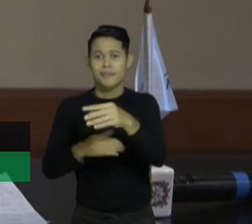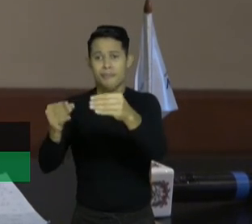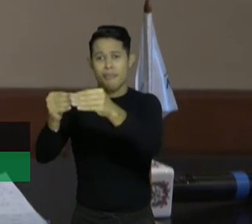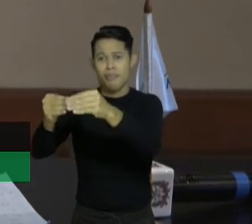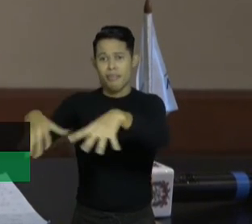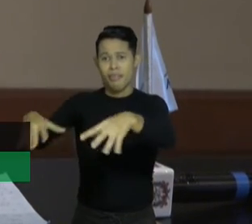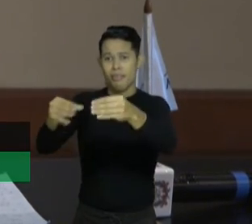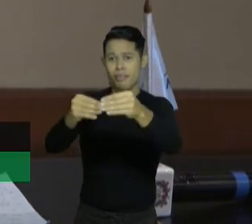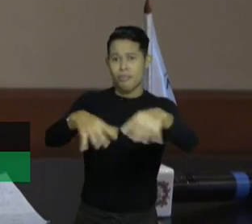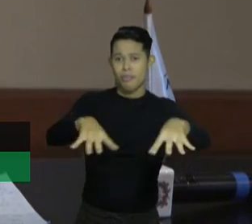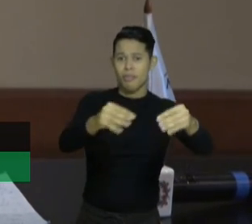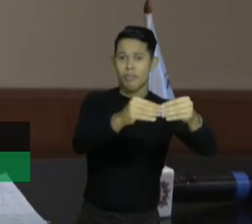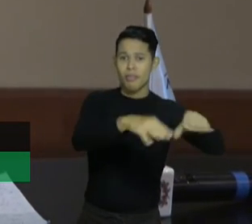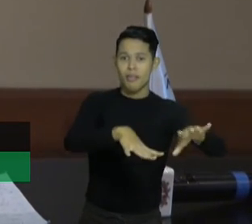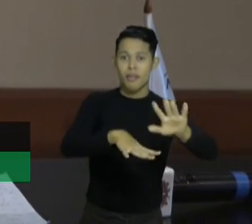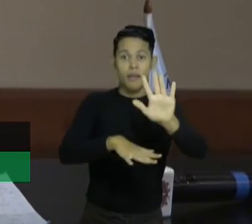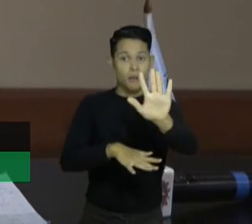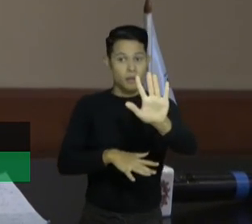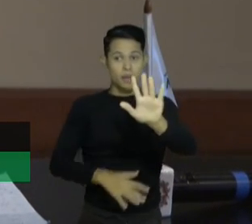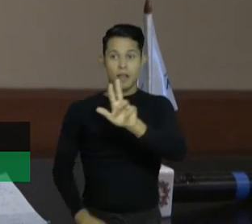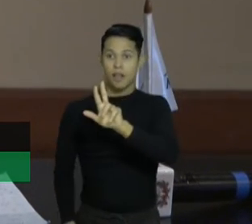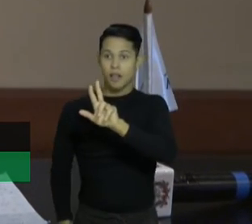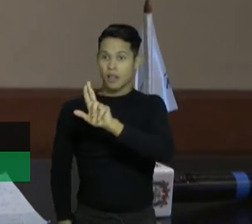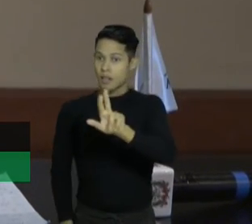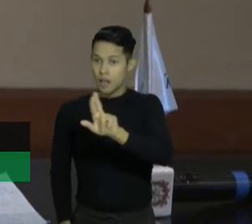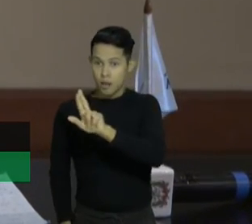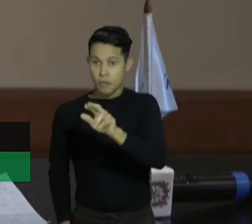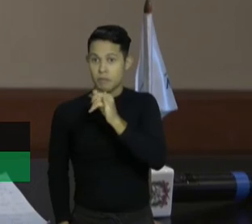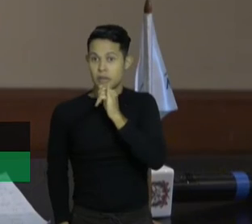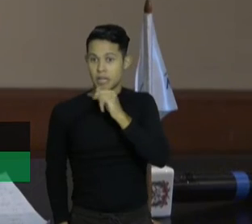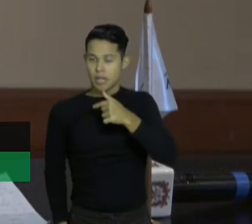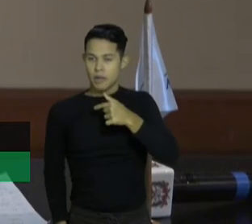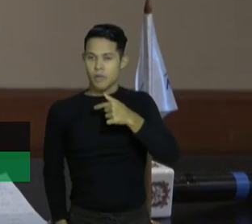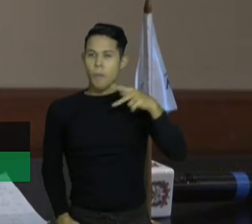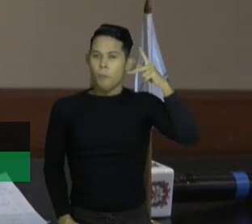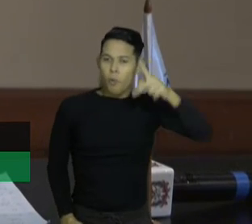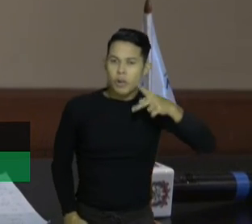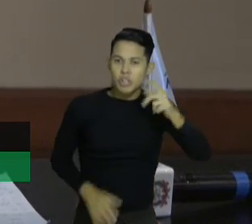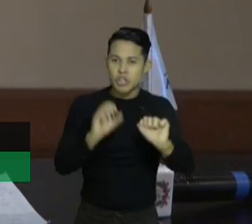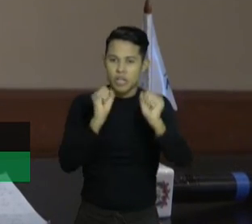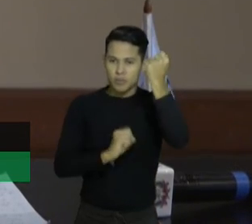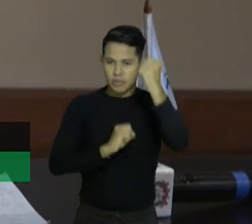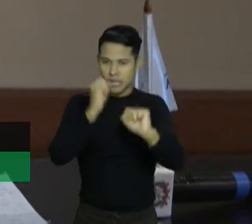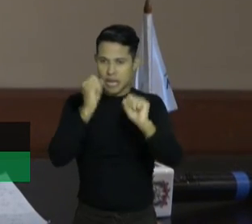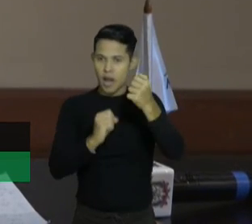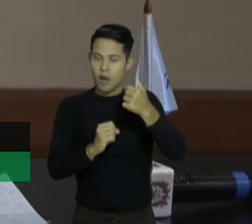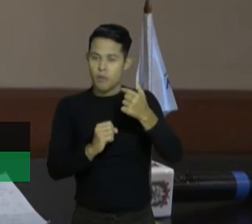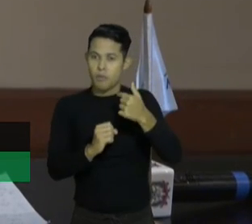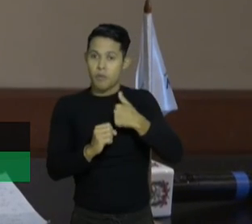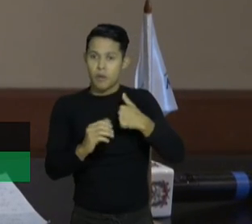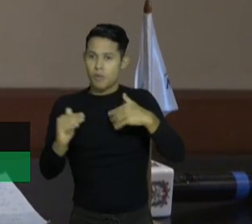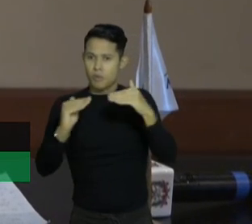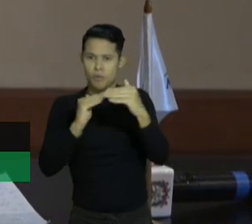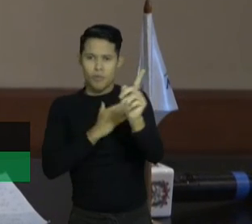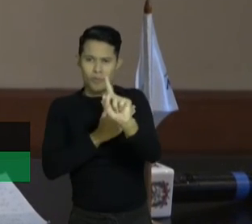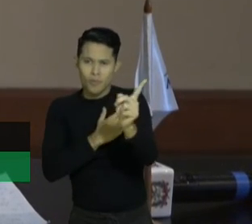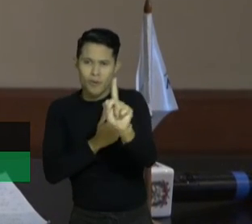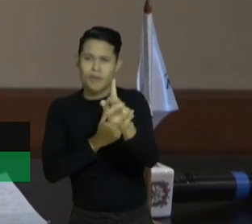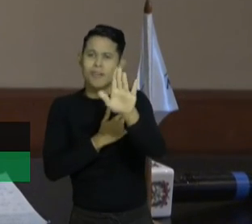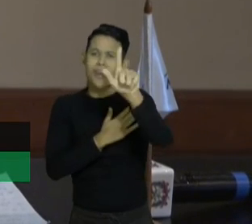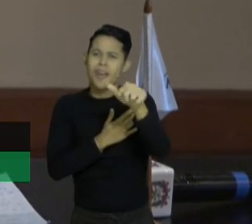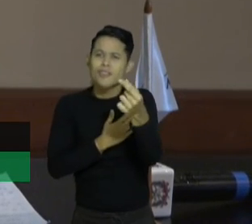uma discussão agora não sou em tese contra política Industrial eu não gosto do termo é é política de adicionar valor